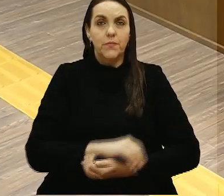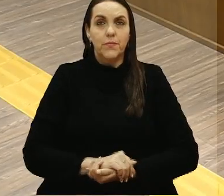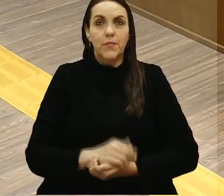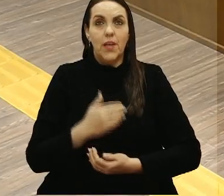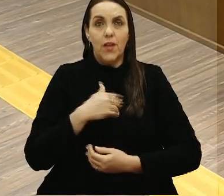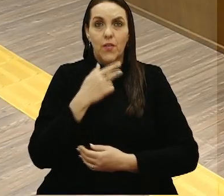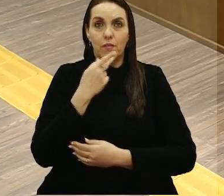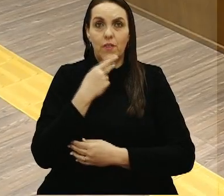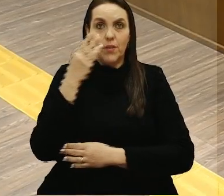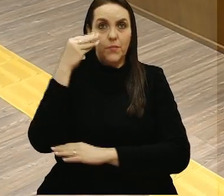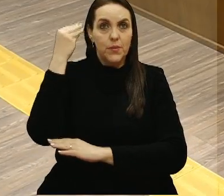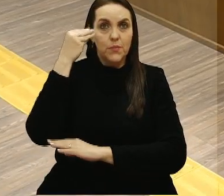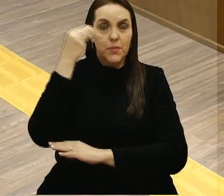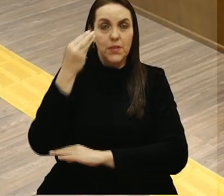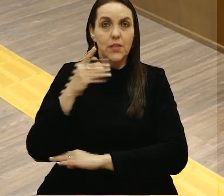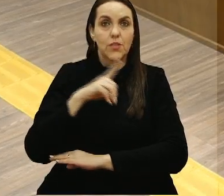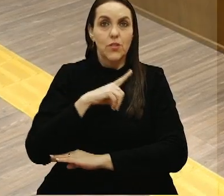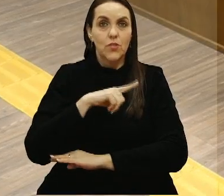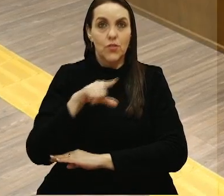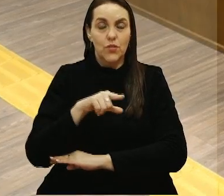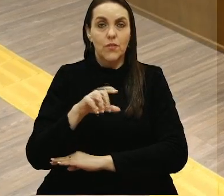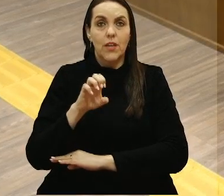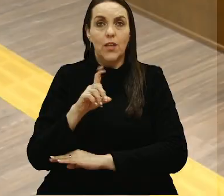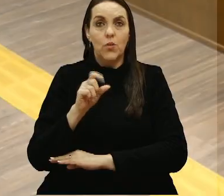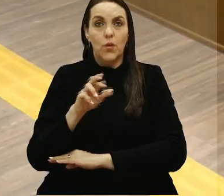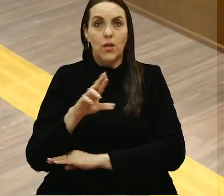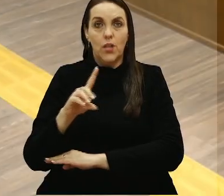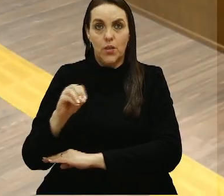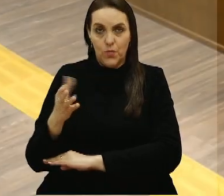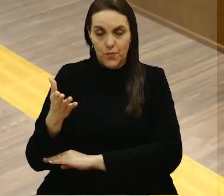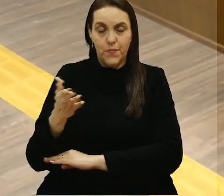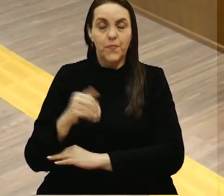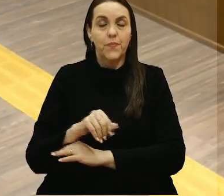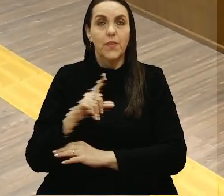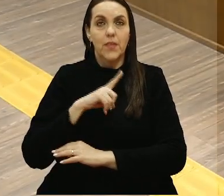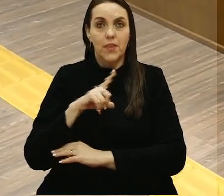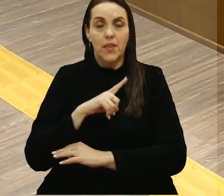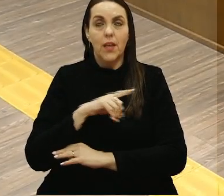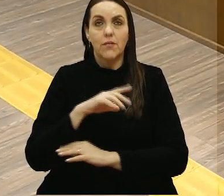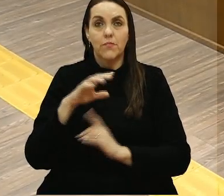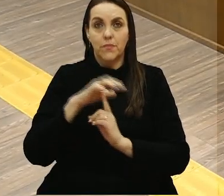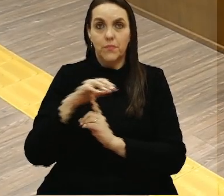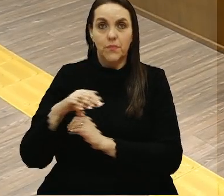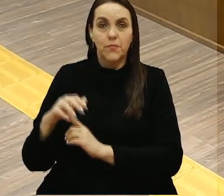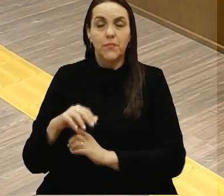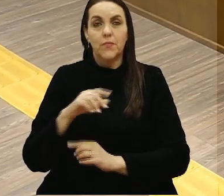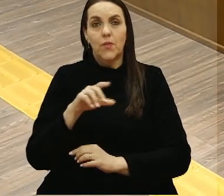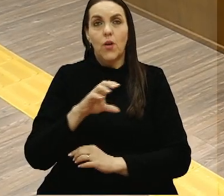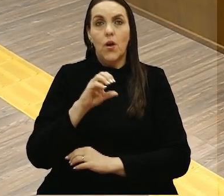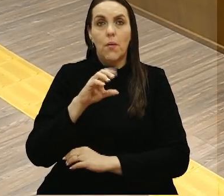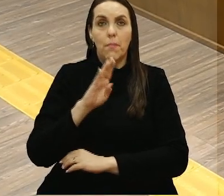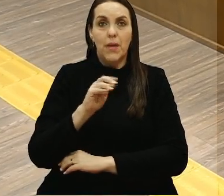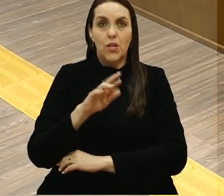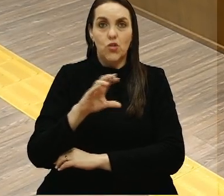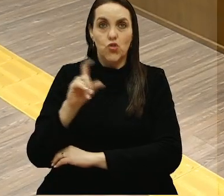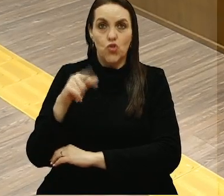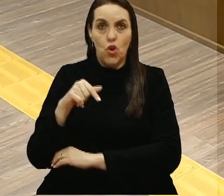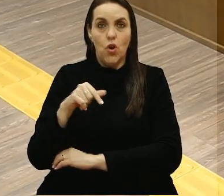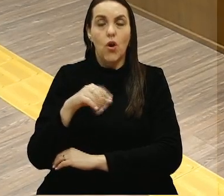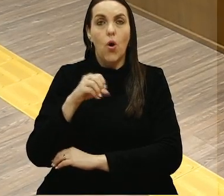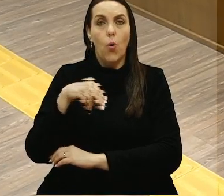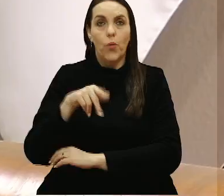falo de uma experiência que eu tive com o Eduardo. A gente tem o brechó da ONG na Sarmento Leite e eu faço essa via